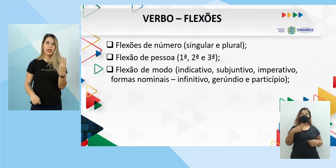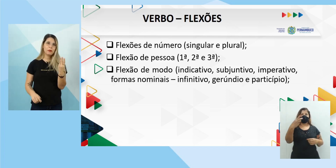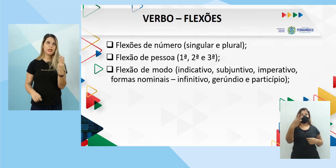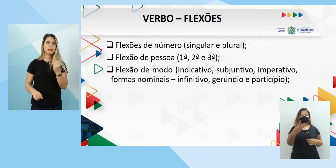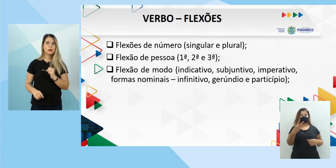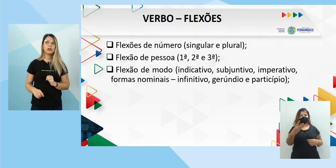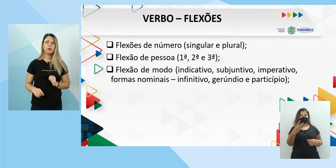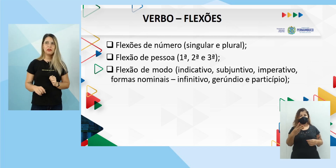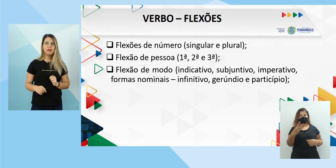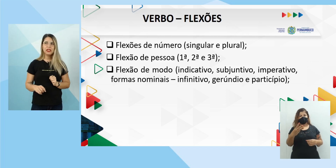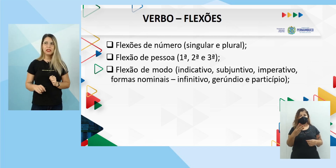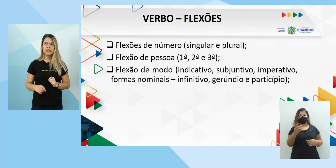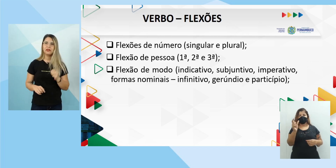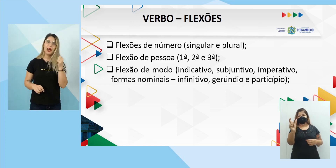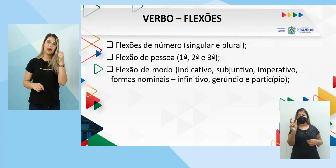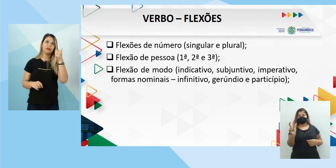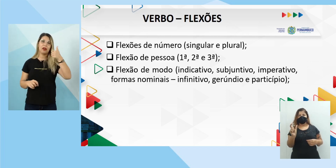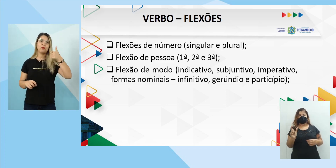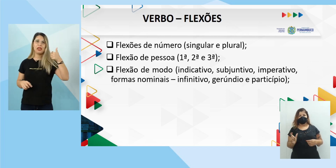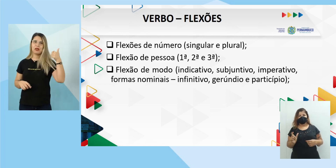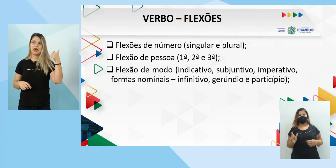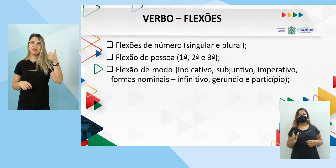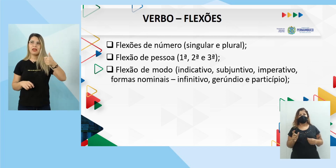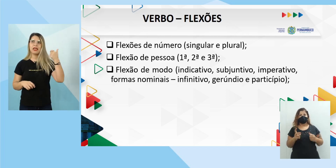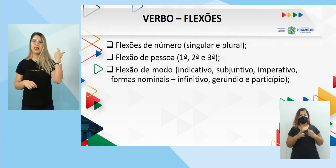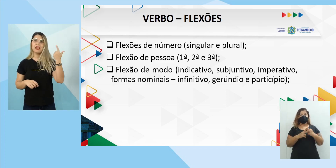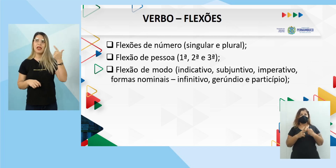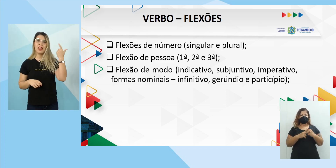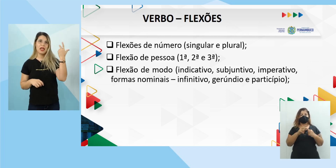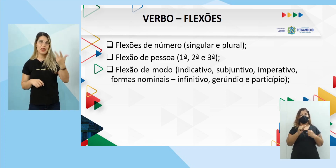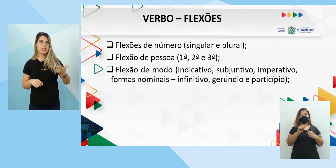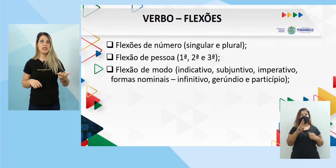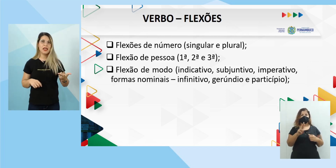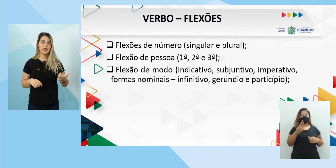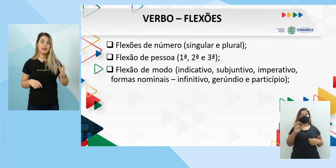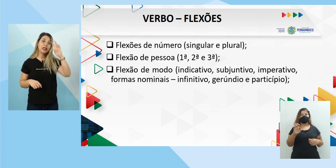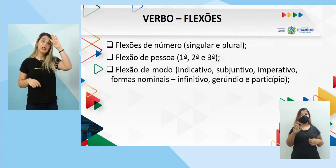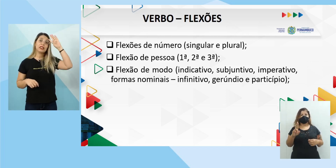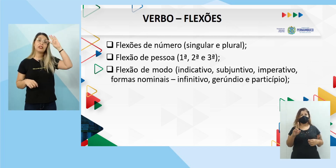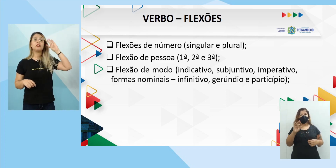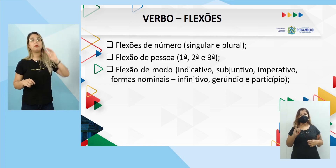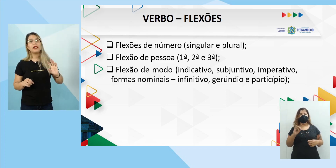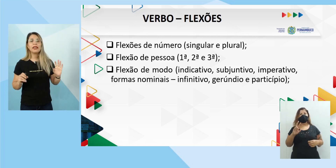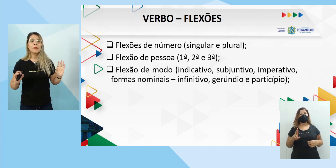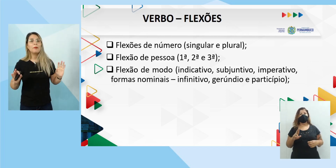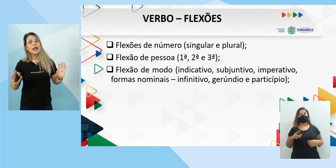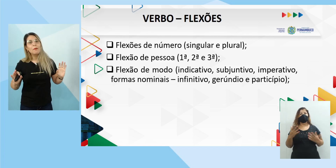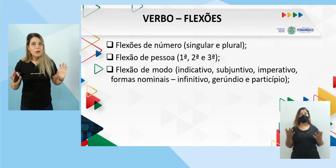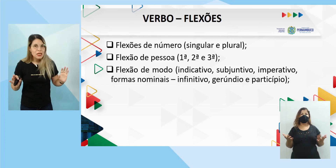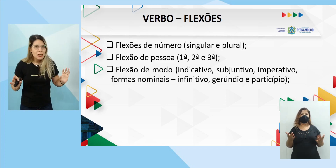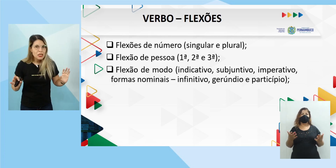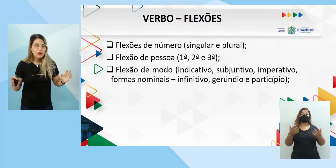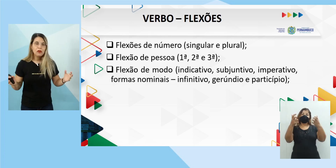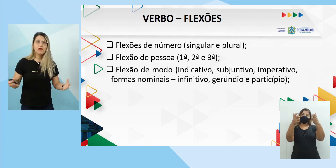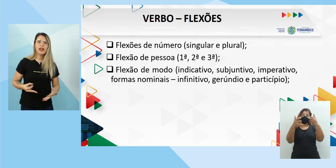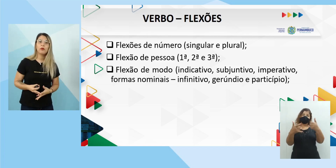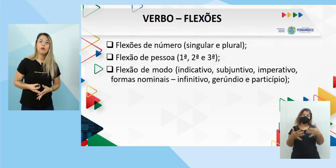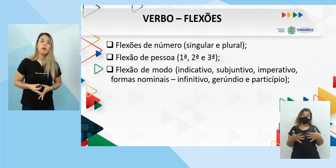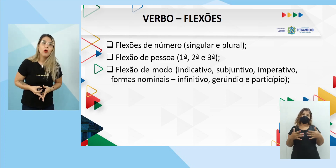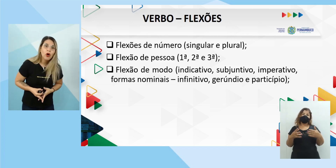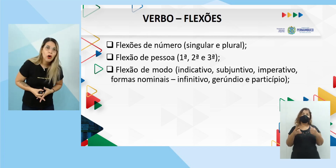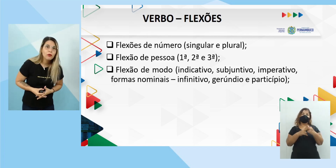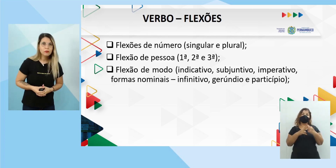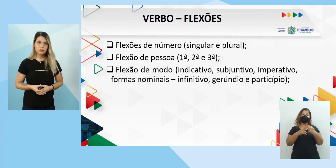3 terminações para o infinitivo. É o verbo terminado em AR, ER e R. Explica para mim o